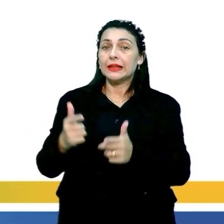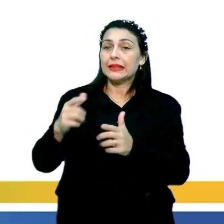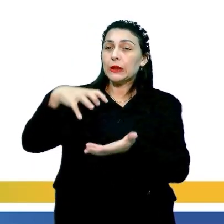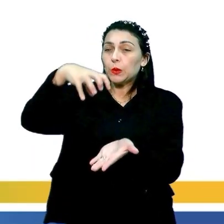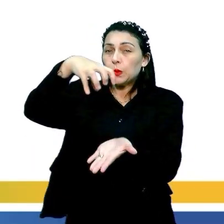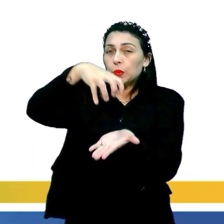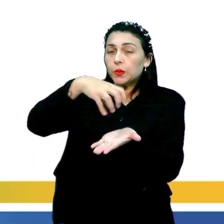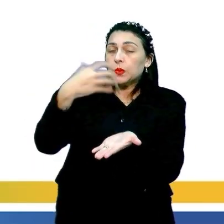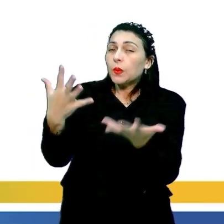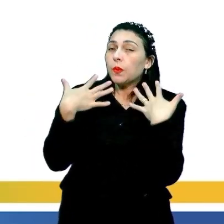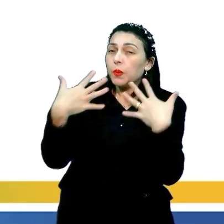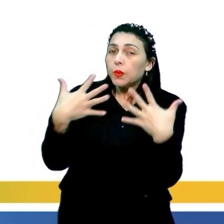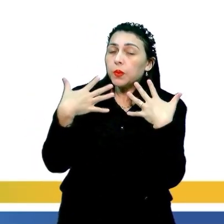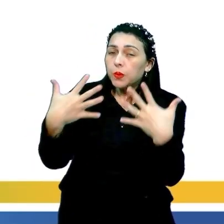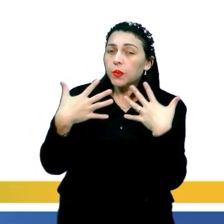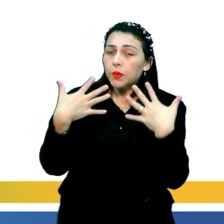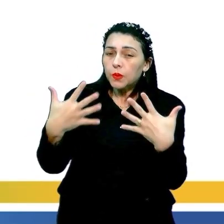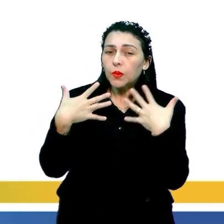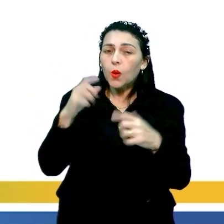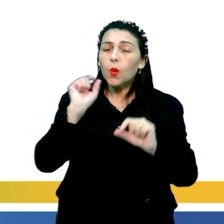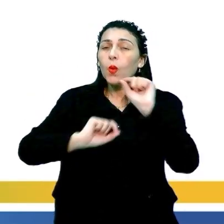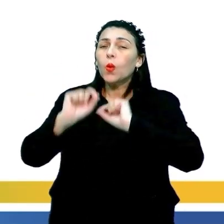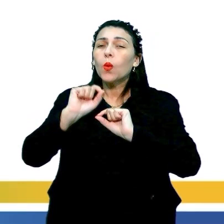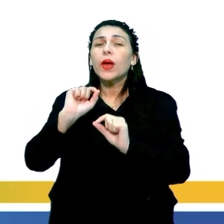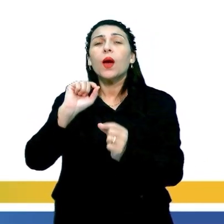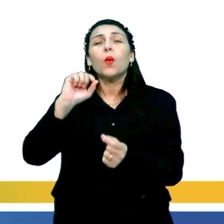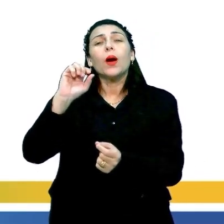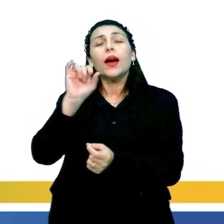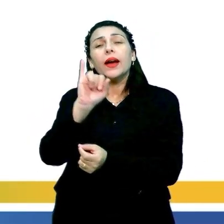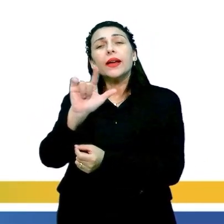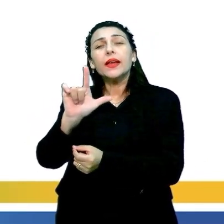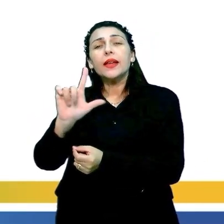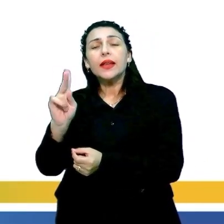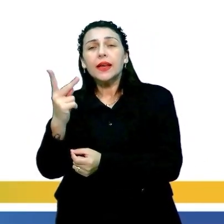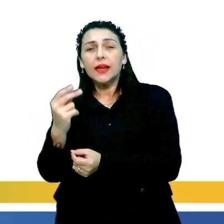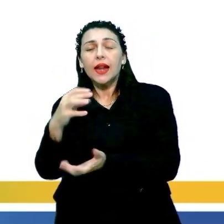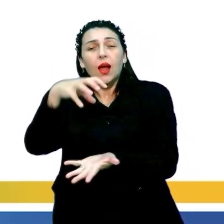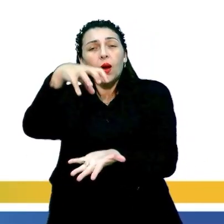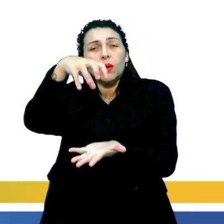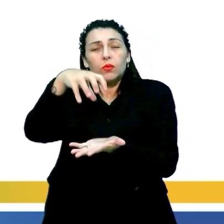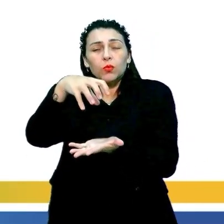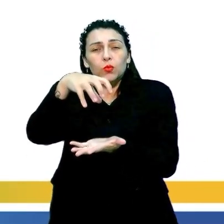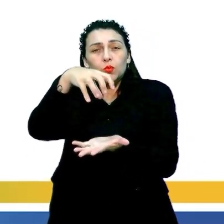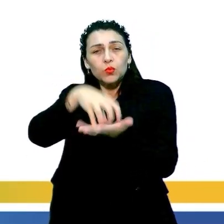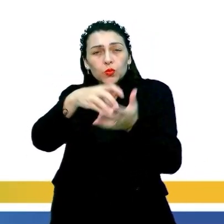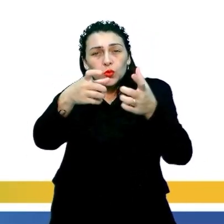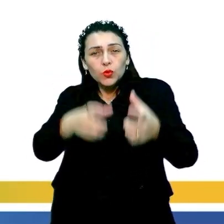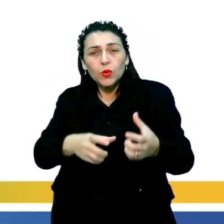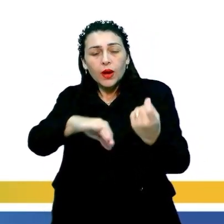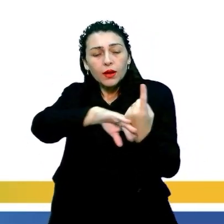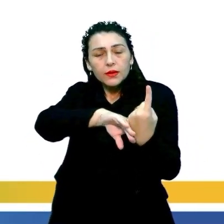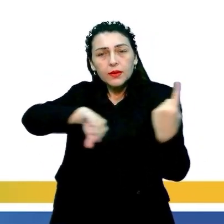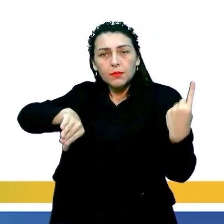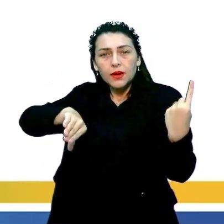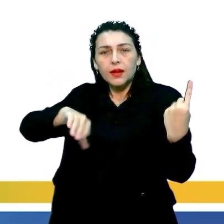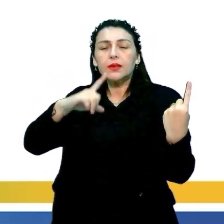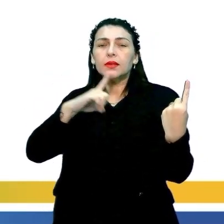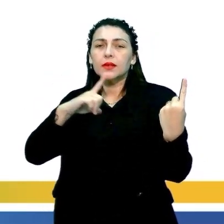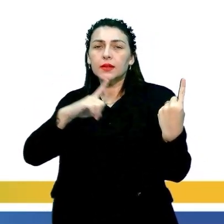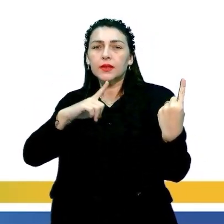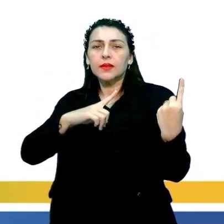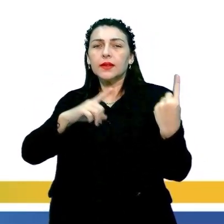Ilhas de calor, já ouviram falar? O que é uma ilha, gente? É um lugar isolado, não é verdade? Nós temos aí na